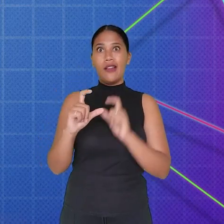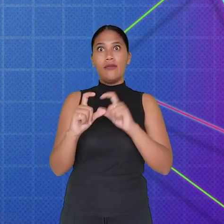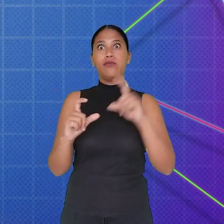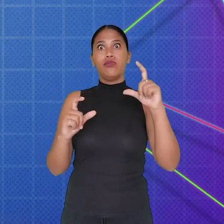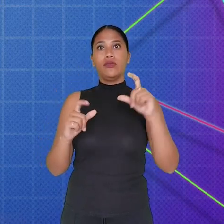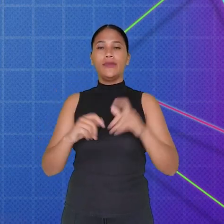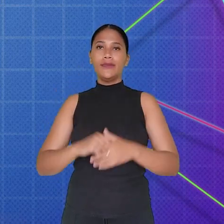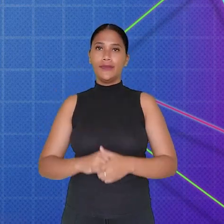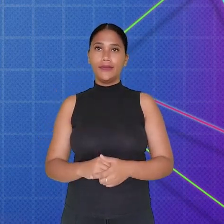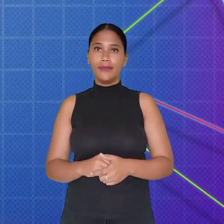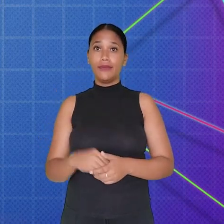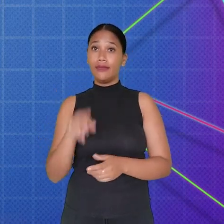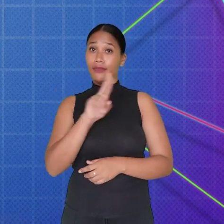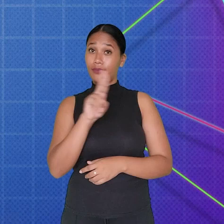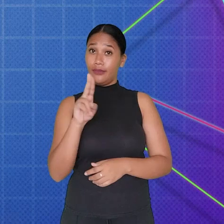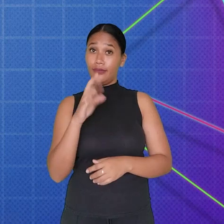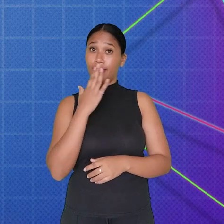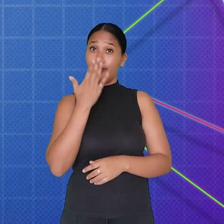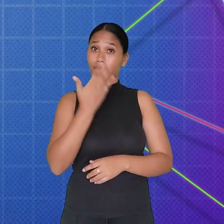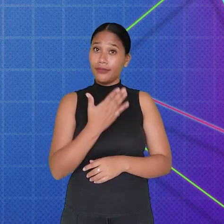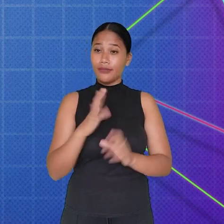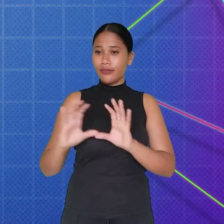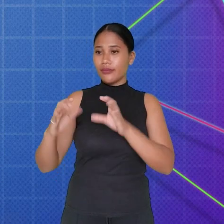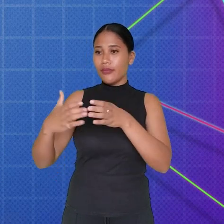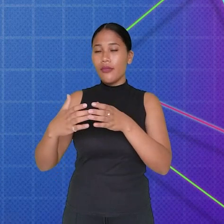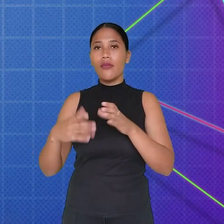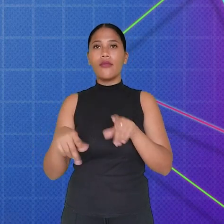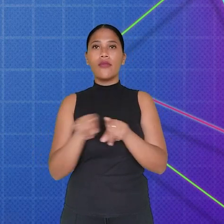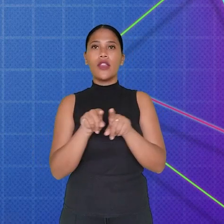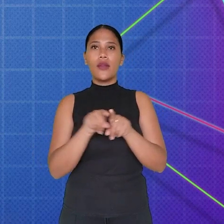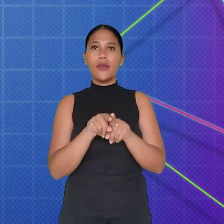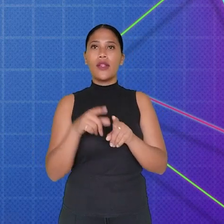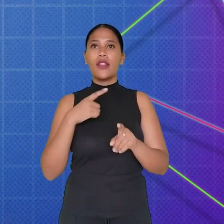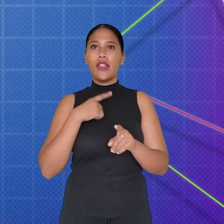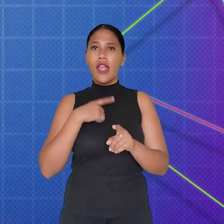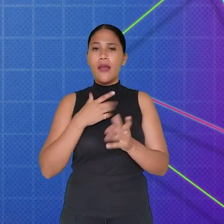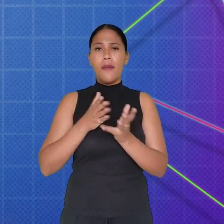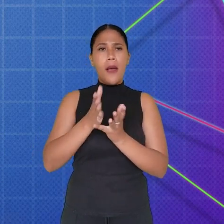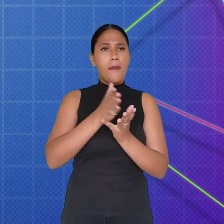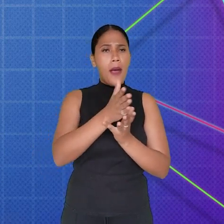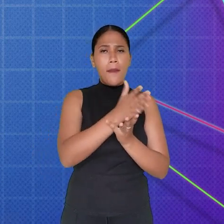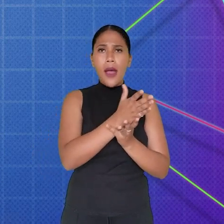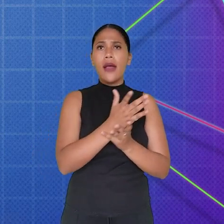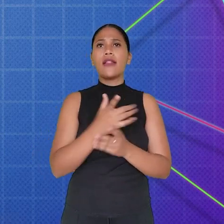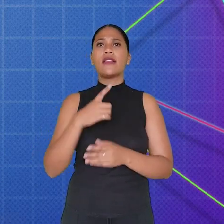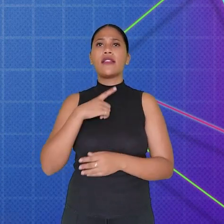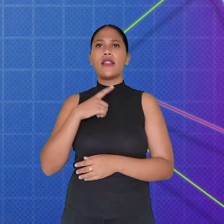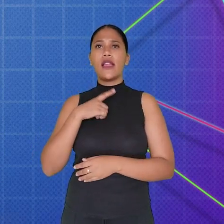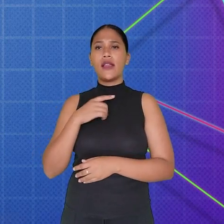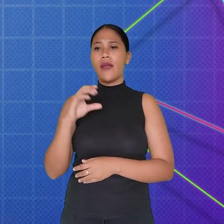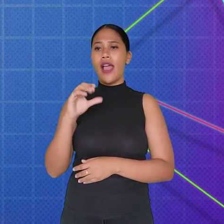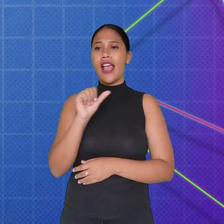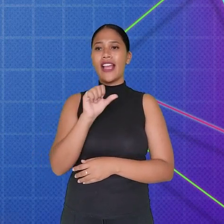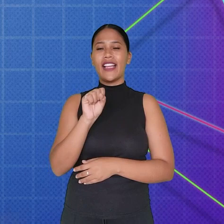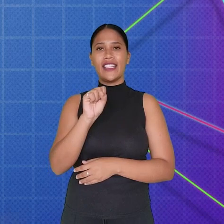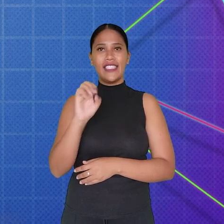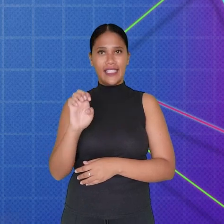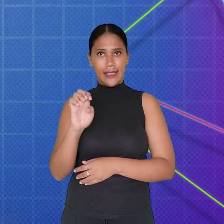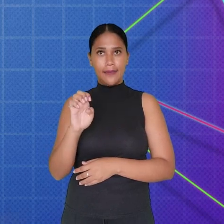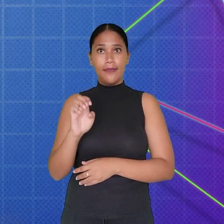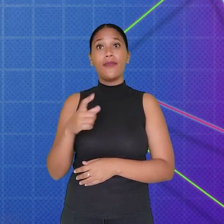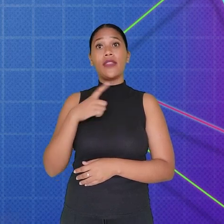classes, structs e enums, usamos Pascal case, onde a primeira letra de cada palavra é maiúscula. Por